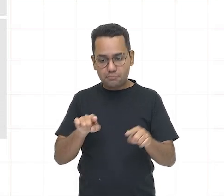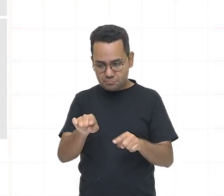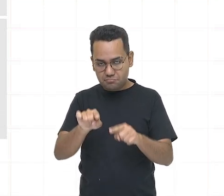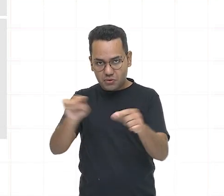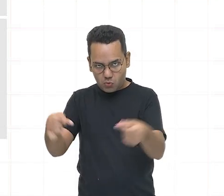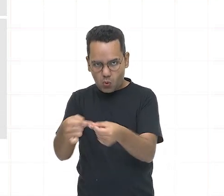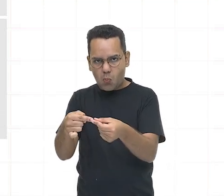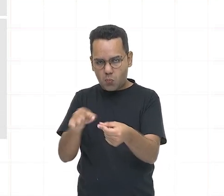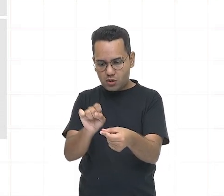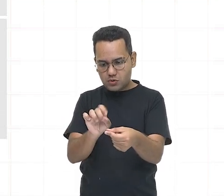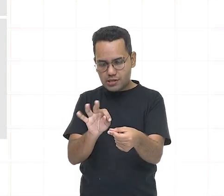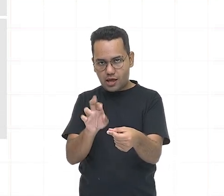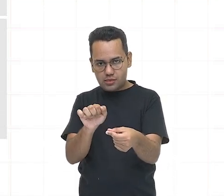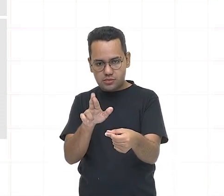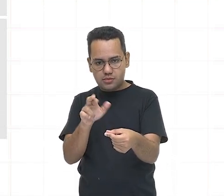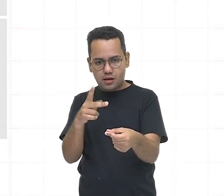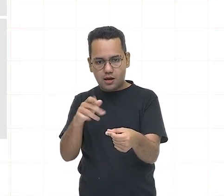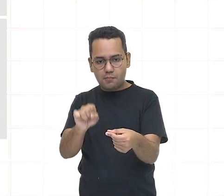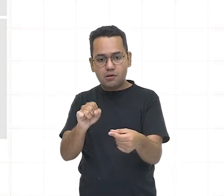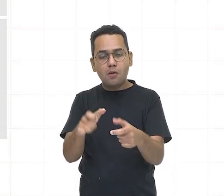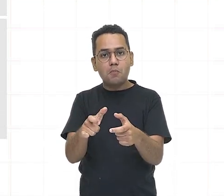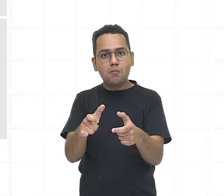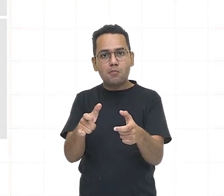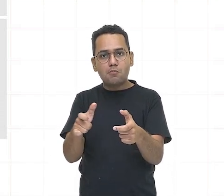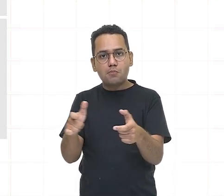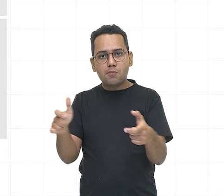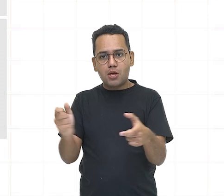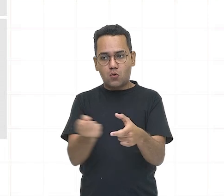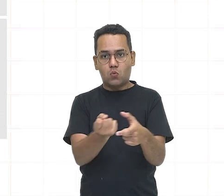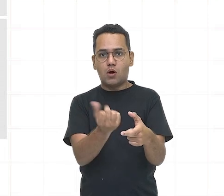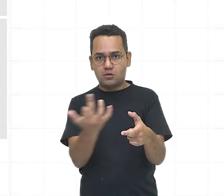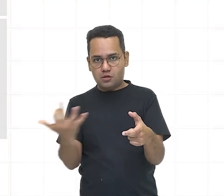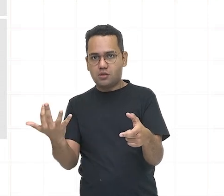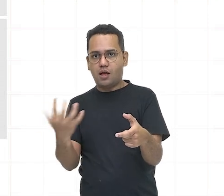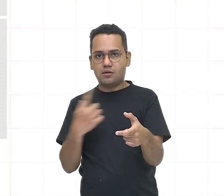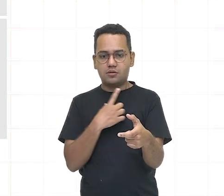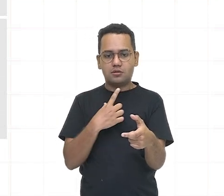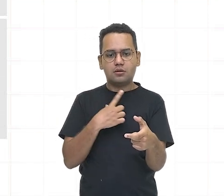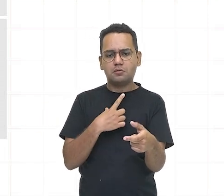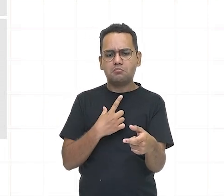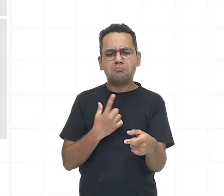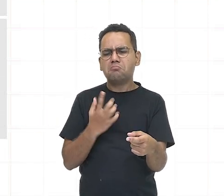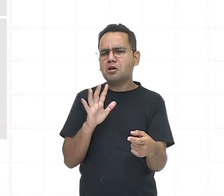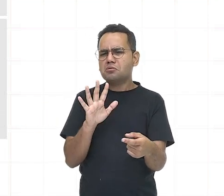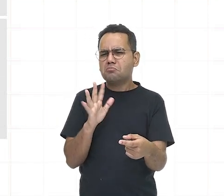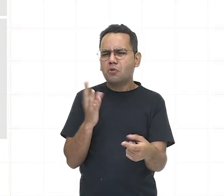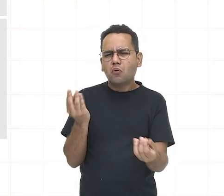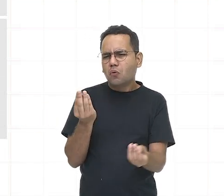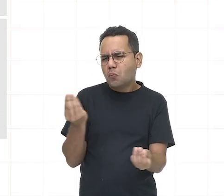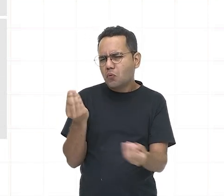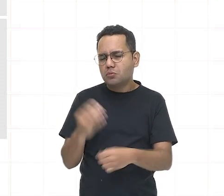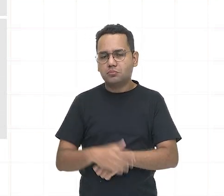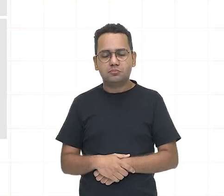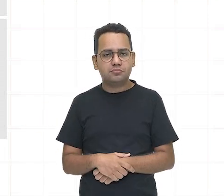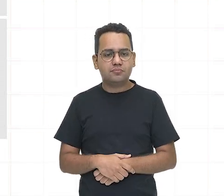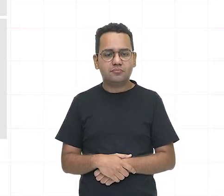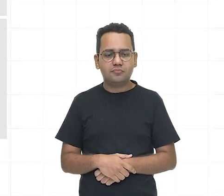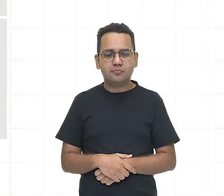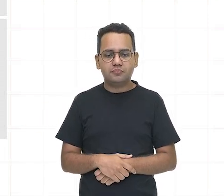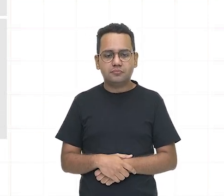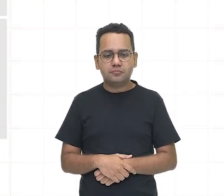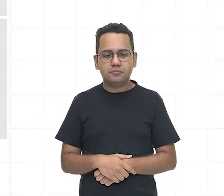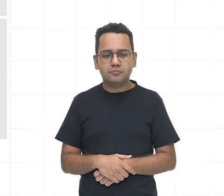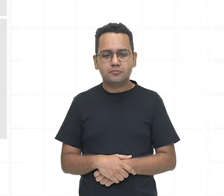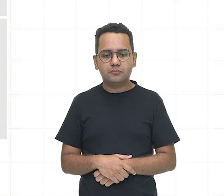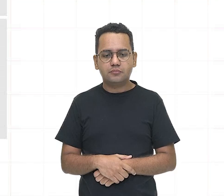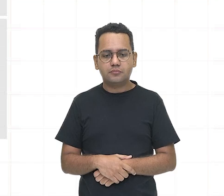startups aí na Europa, elas acabam crescendo rapidamente, né? Porque hoje em dia, nessa comunicação que a gente vive, né, nesse